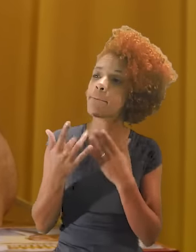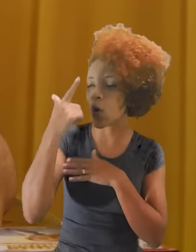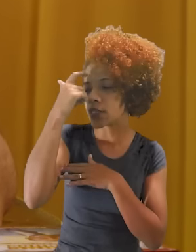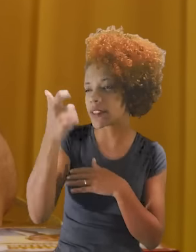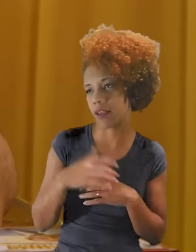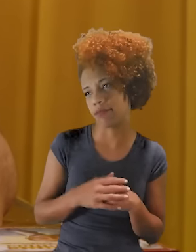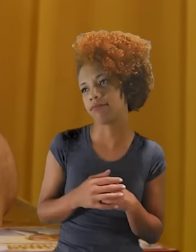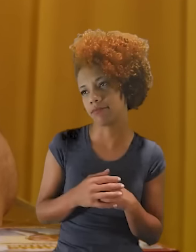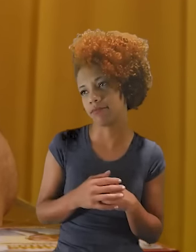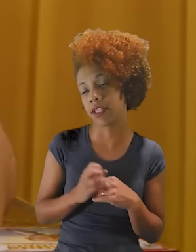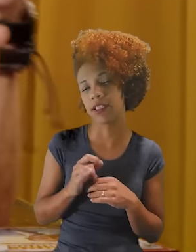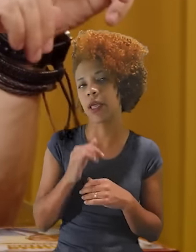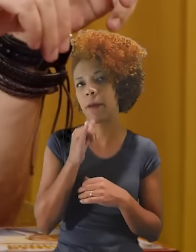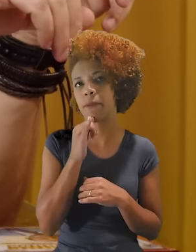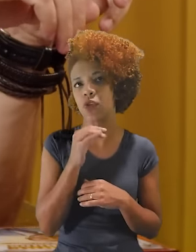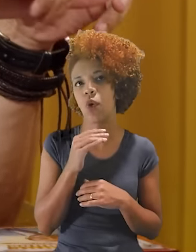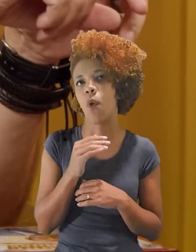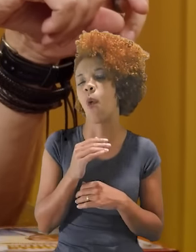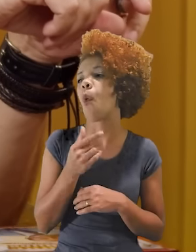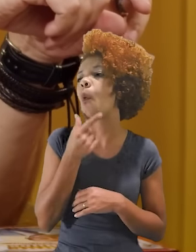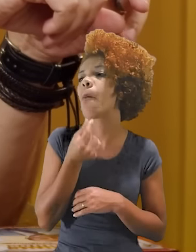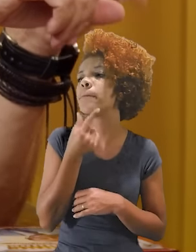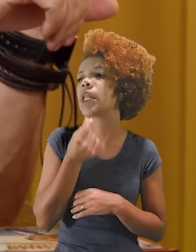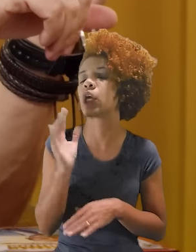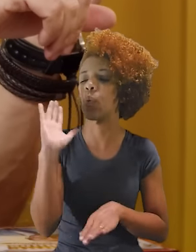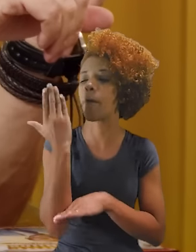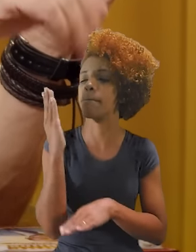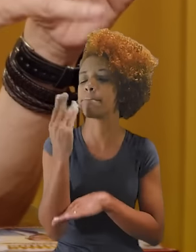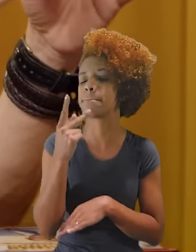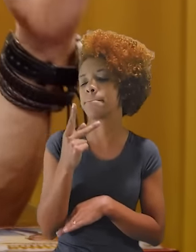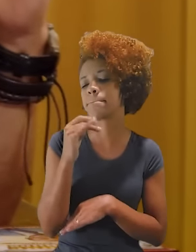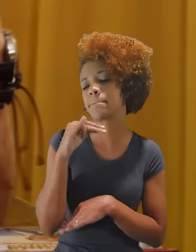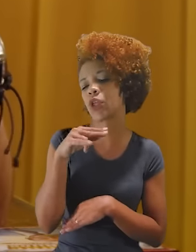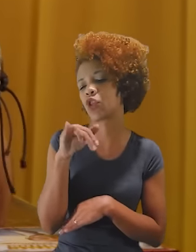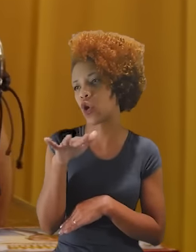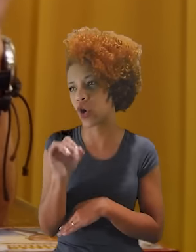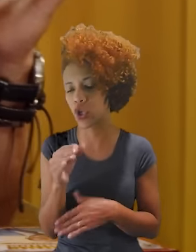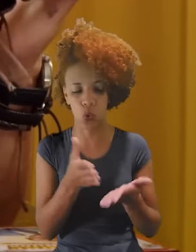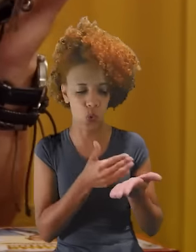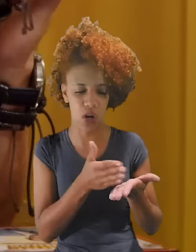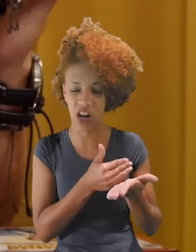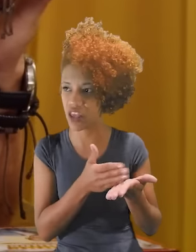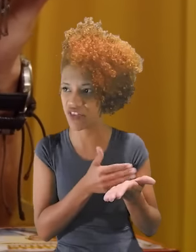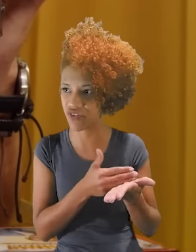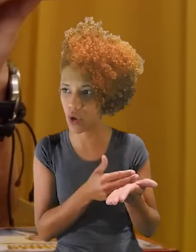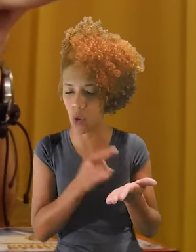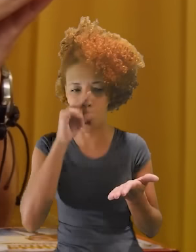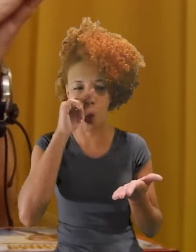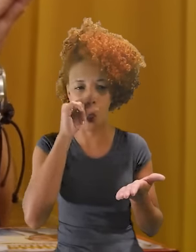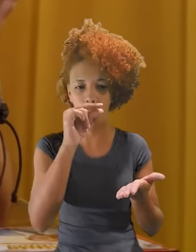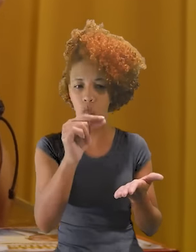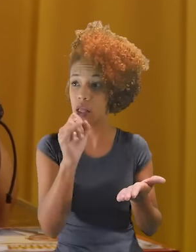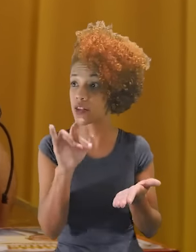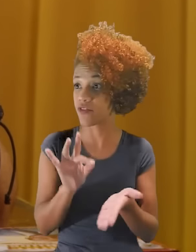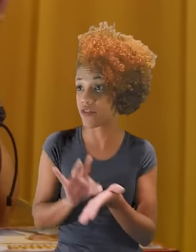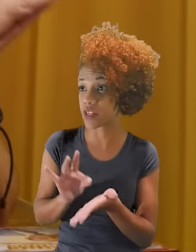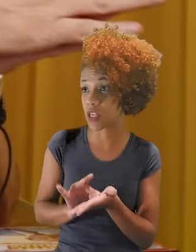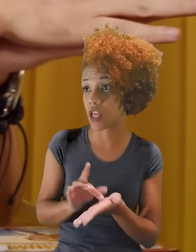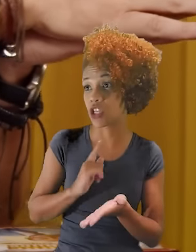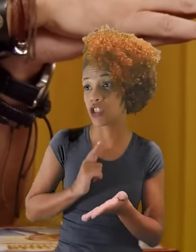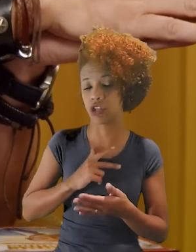boas ideias. Se você pegar o Pinóquio... Olha que foda isso, cara. Se você pegar o livro do Pinóquio, do Carlo Collodi... Pô, se fosse fazer